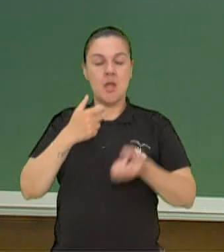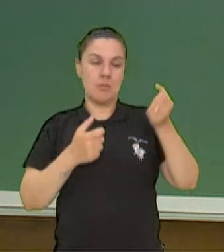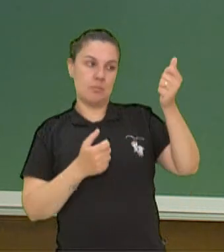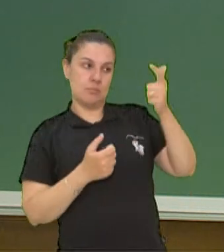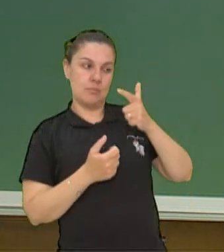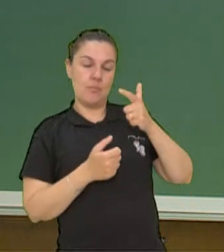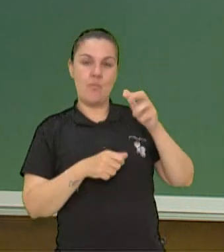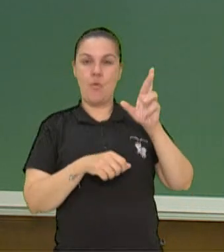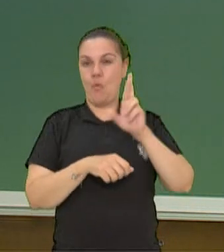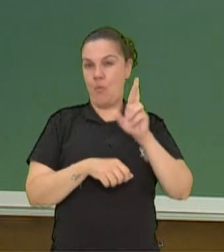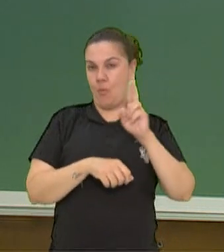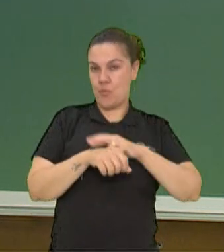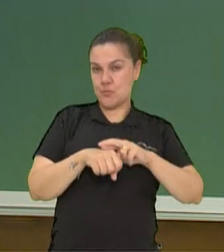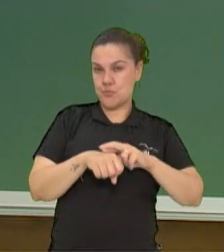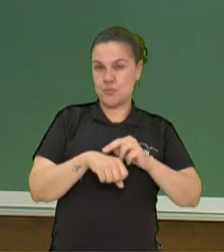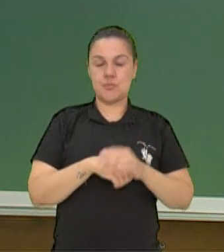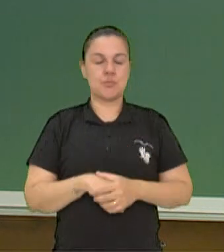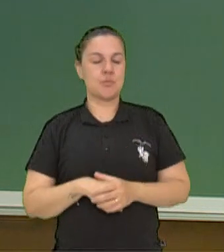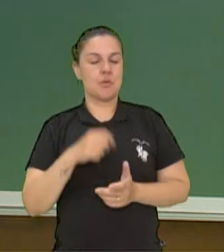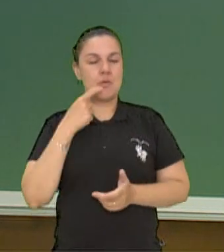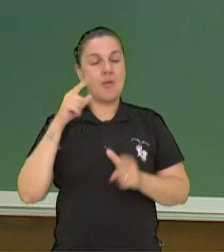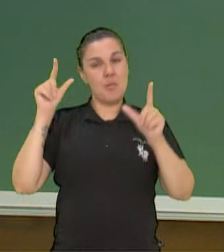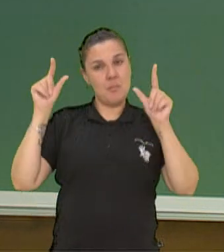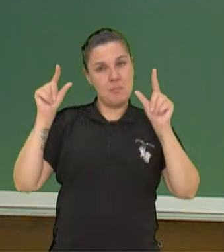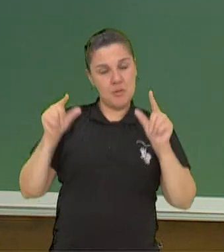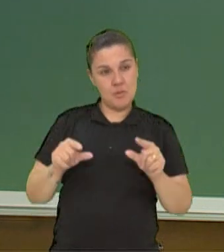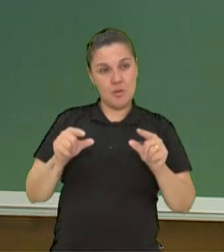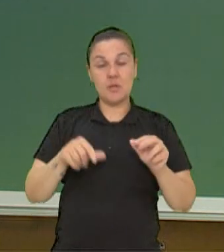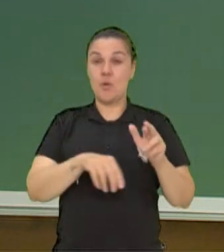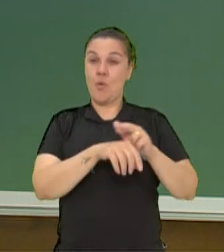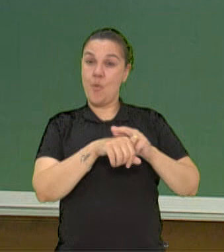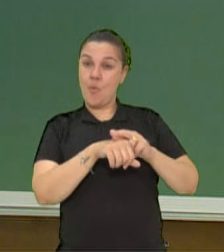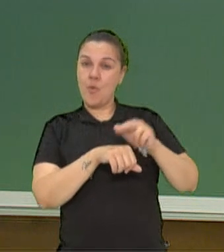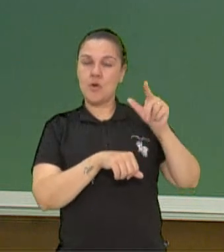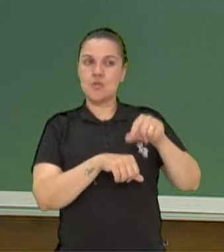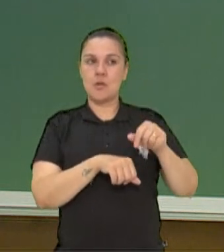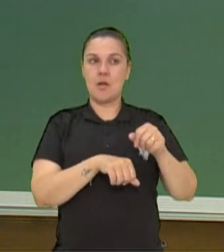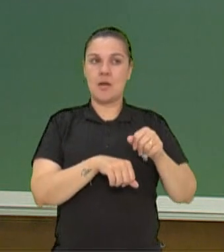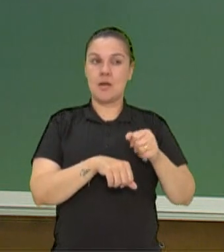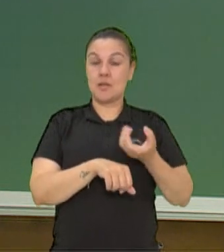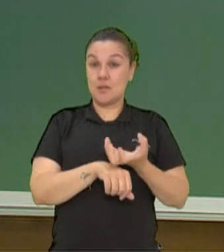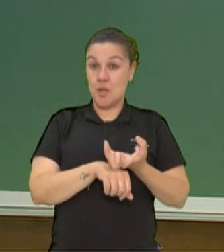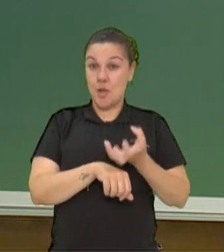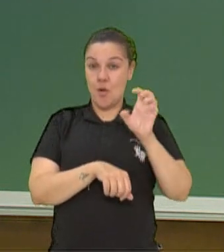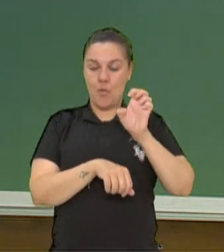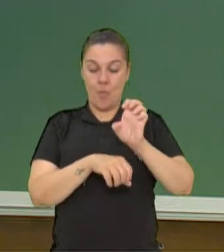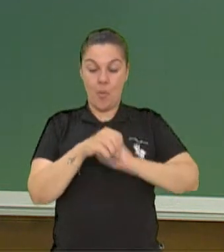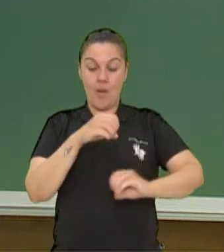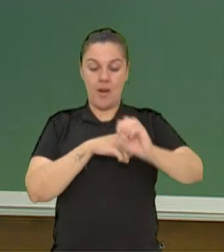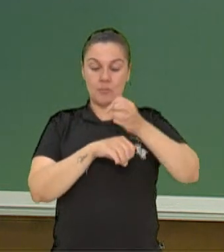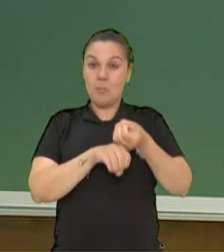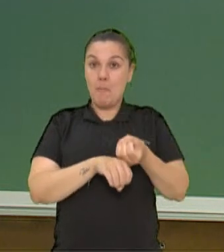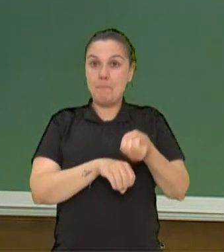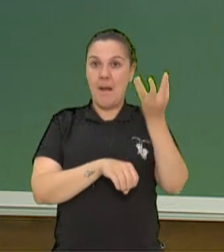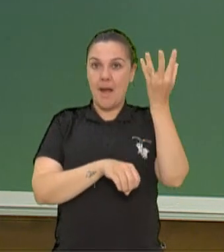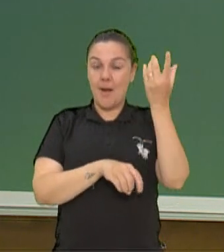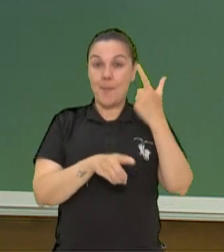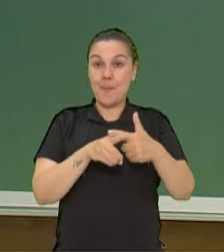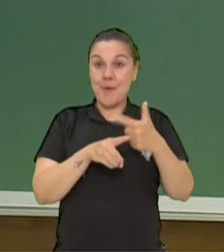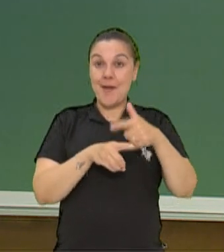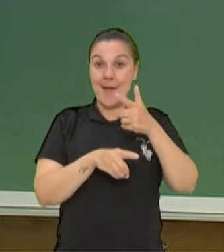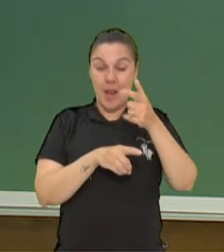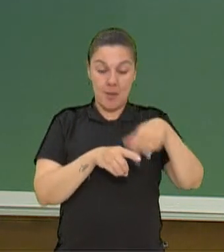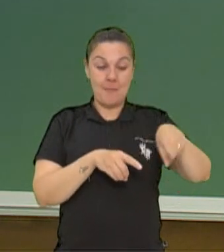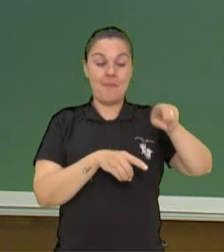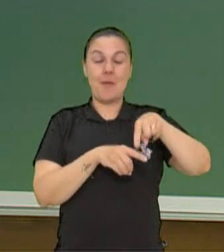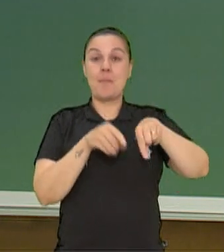pessoal, ele é menos energético, ele tem frequência menor. O violeta, então, ele faz com que o elétron saia com maior energia, porque a frequência do